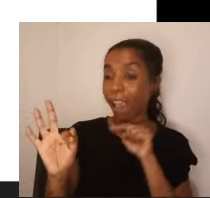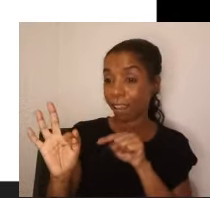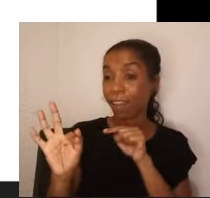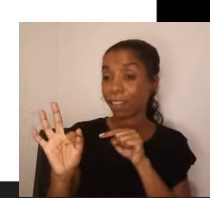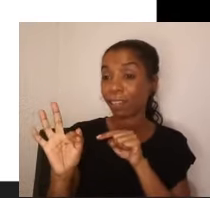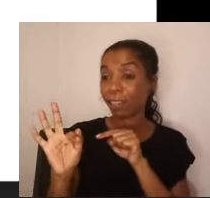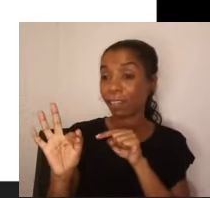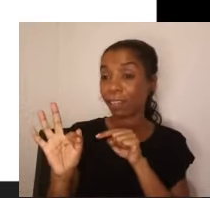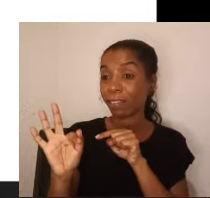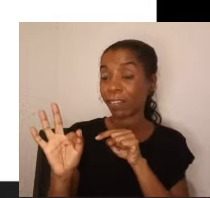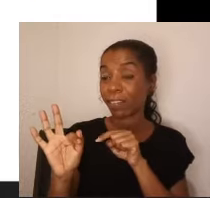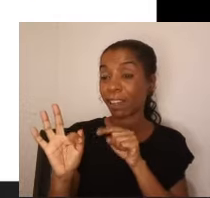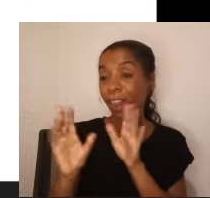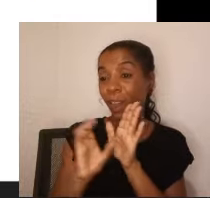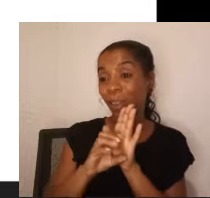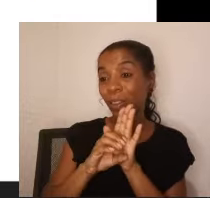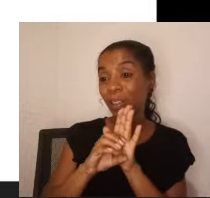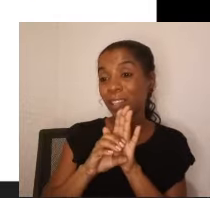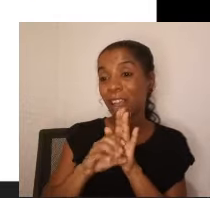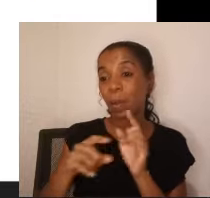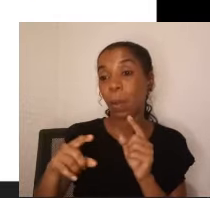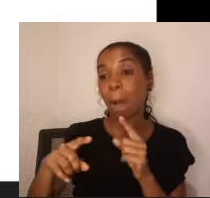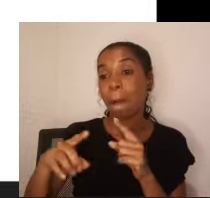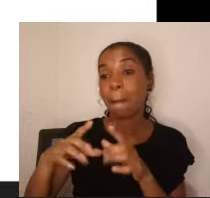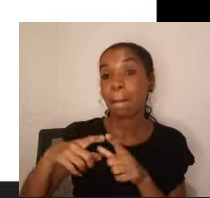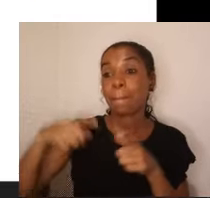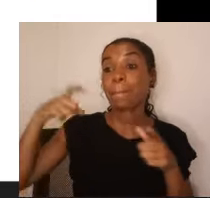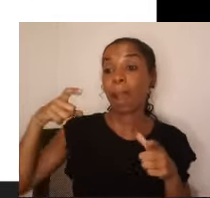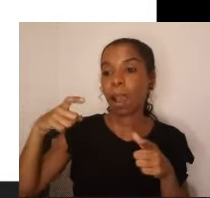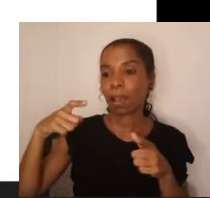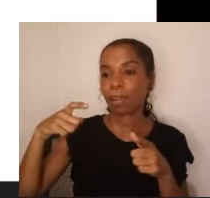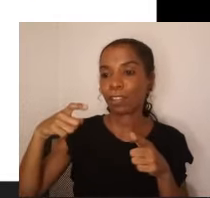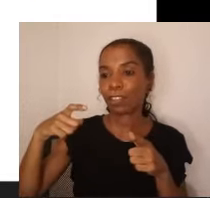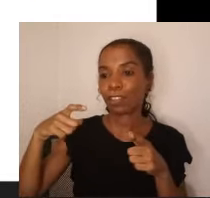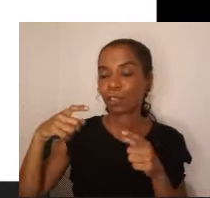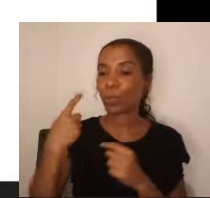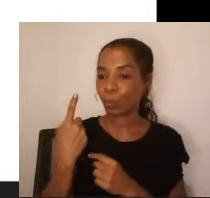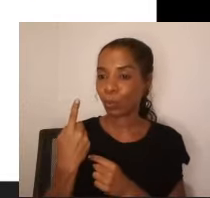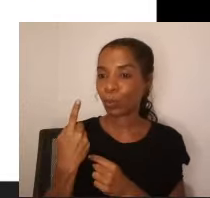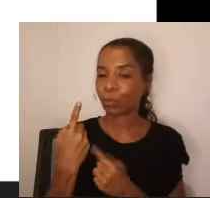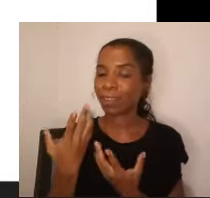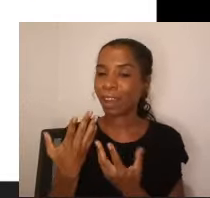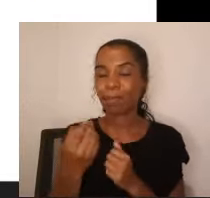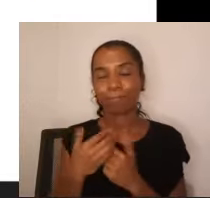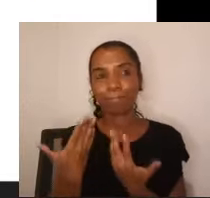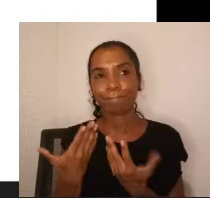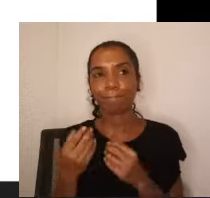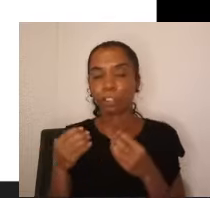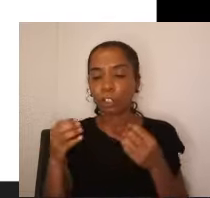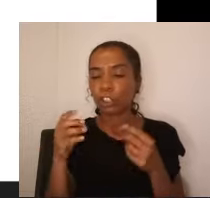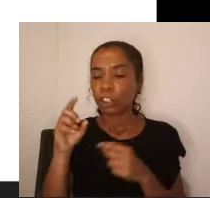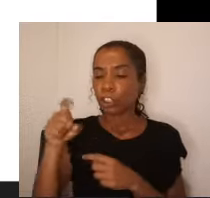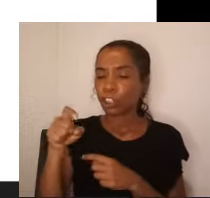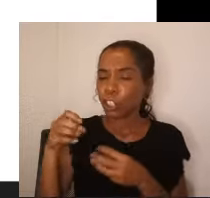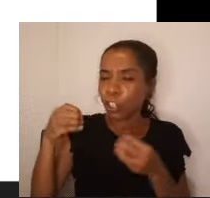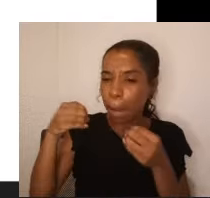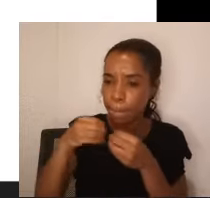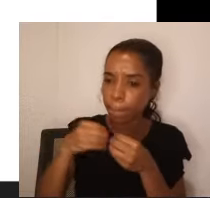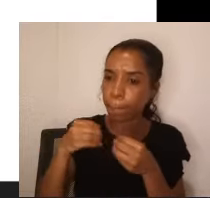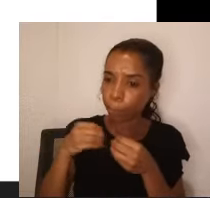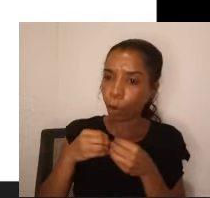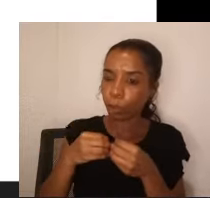de uma sentença, quando a gente considera os valores de x muito próximos de menos 2, sem